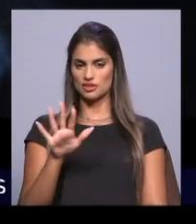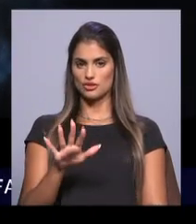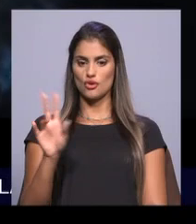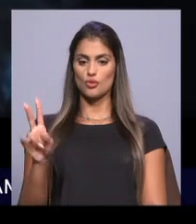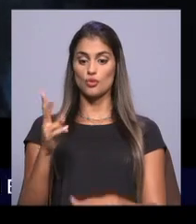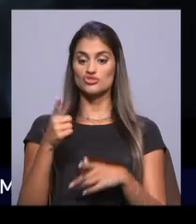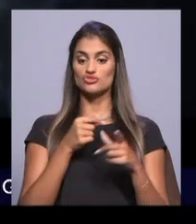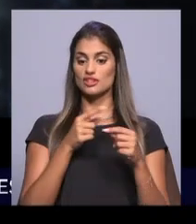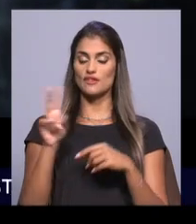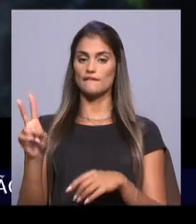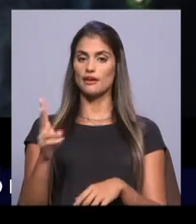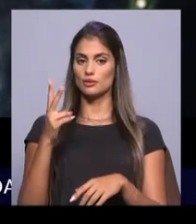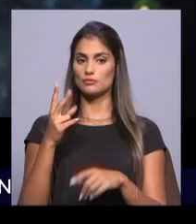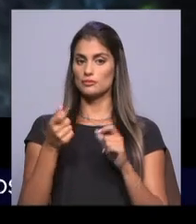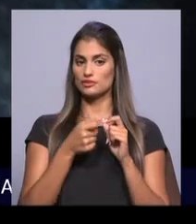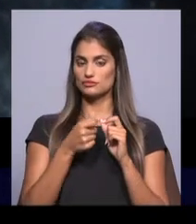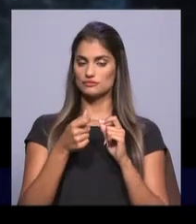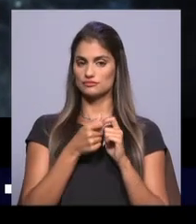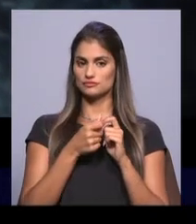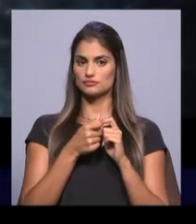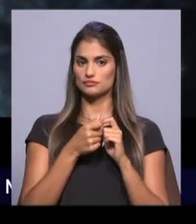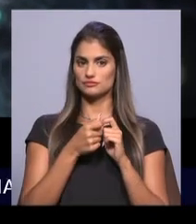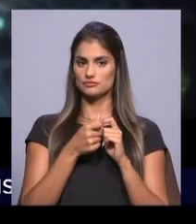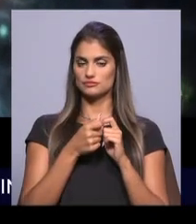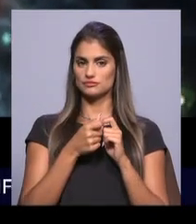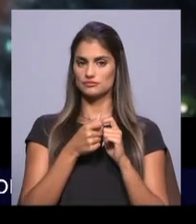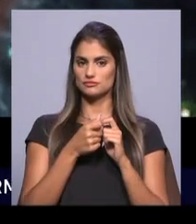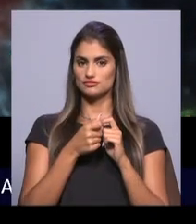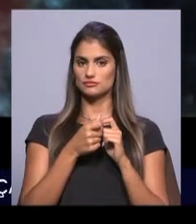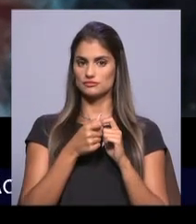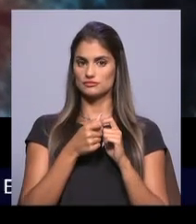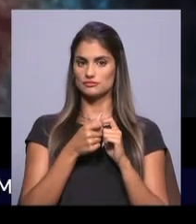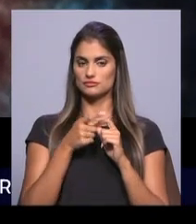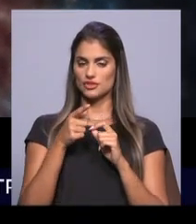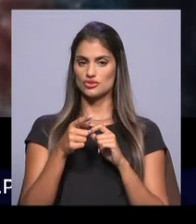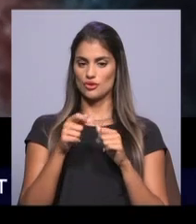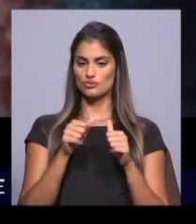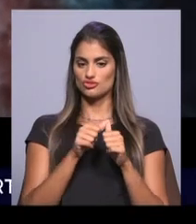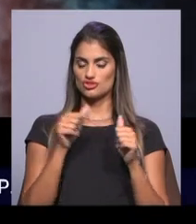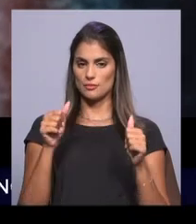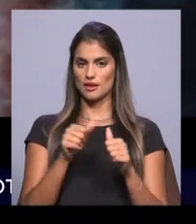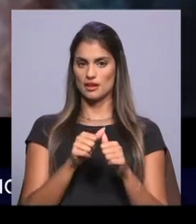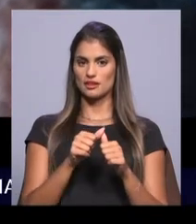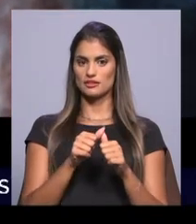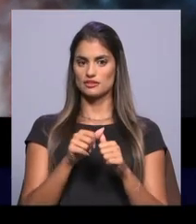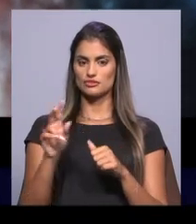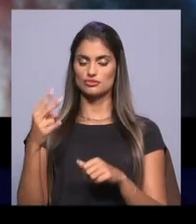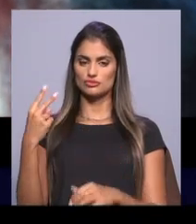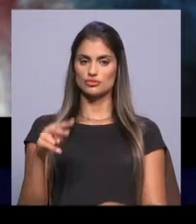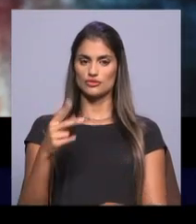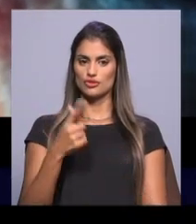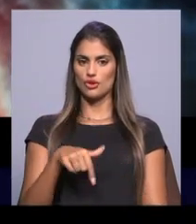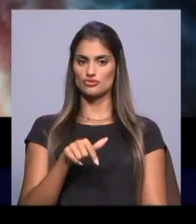duas estrelas muito próximas uma da outra no centro desta imagem. Pois é que isto é um sistema binário. Na outra imagem de infravermelho, nós